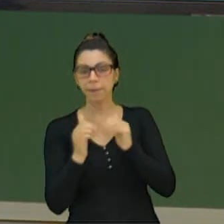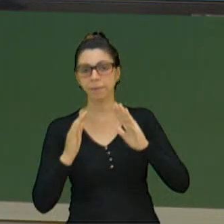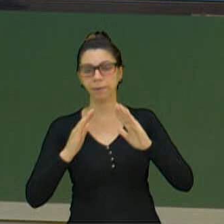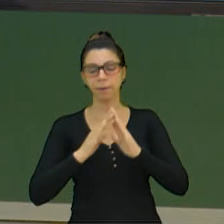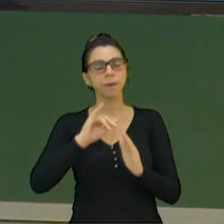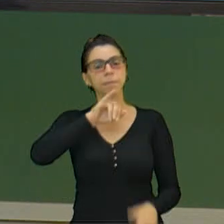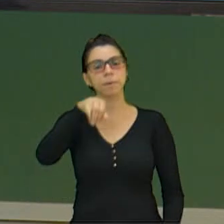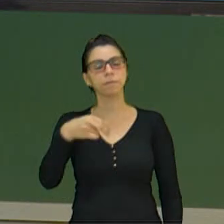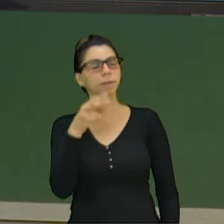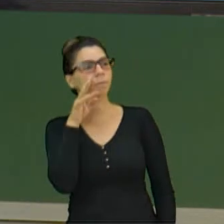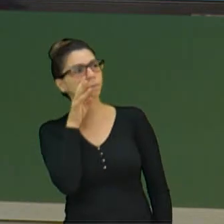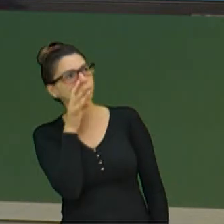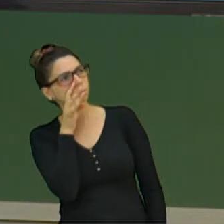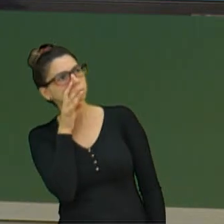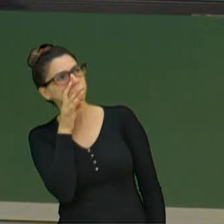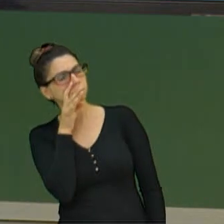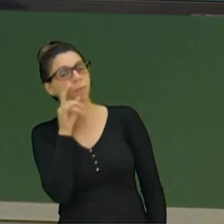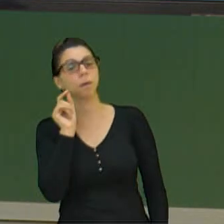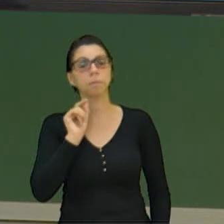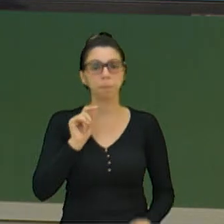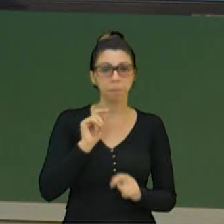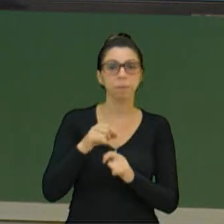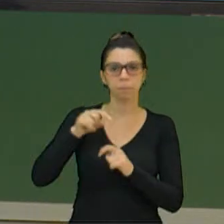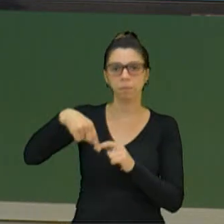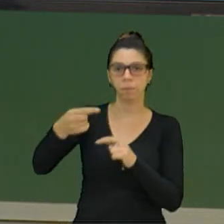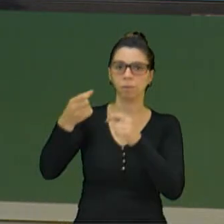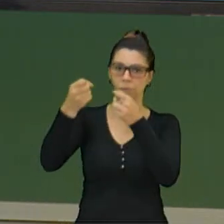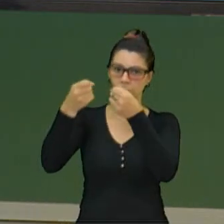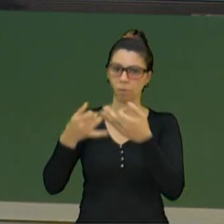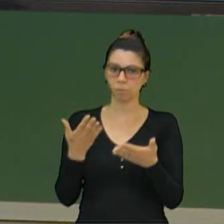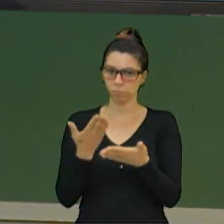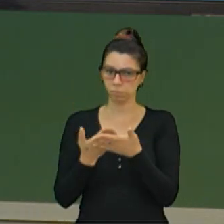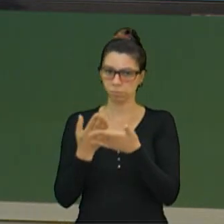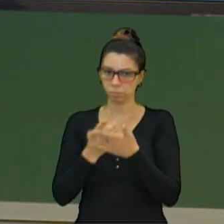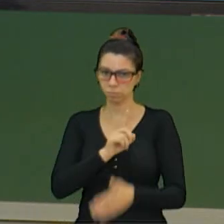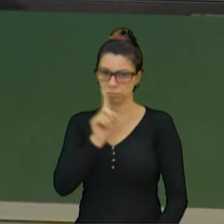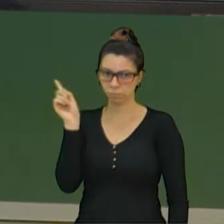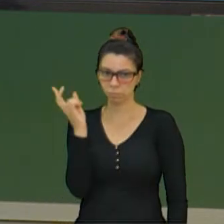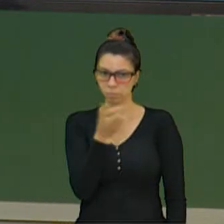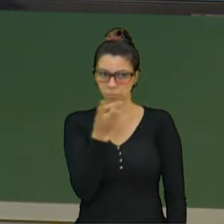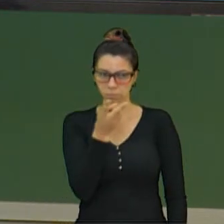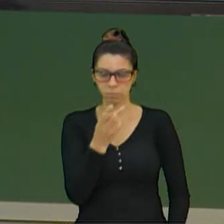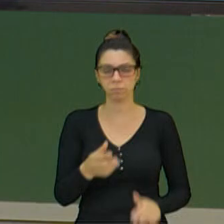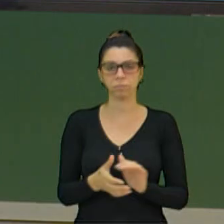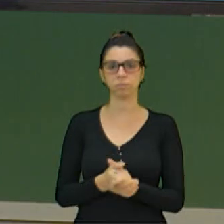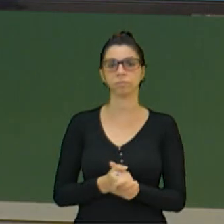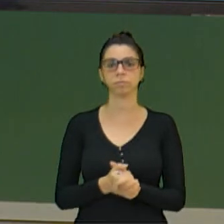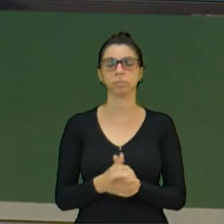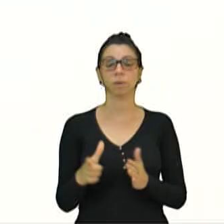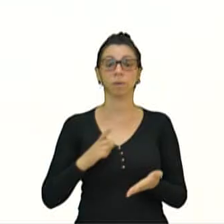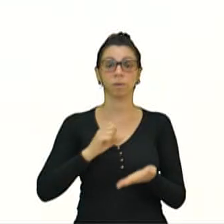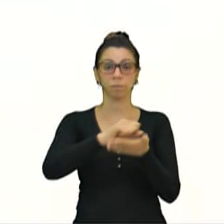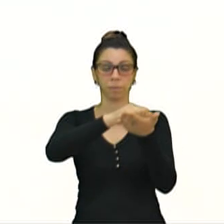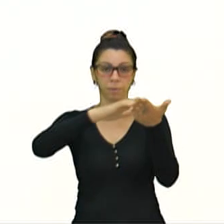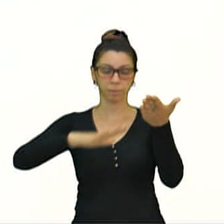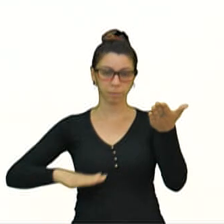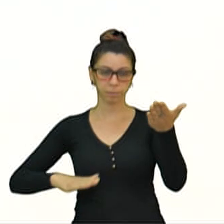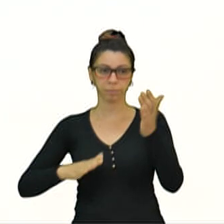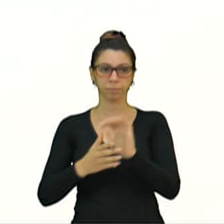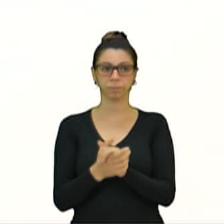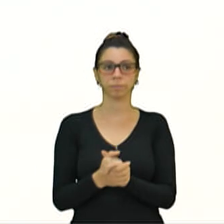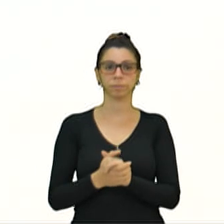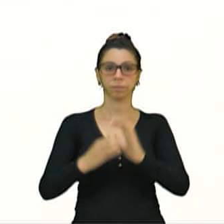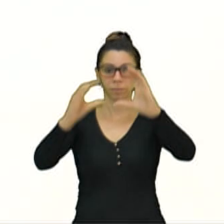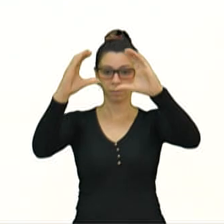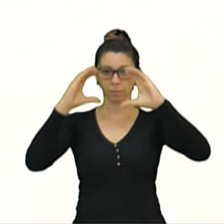para observar ela, que a gente vai falar bastante sobre isso. Agora vamos fazer uma atividade. Das plantas abaixo,